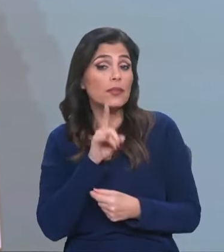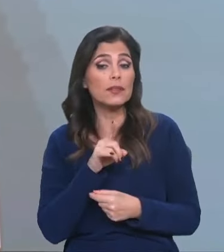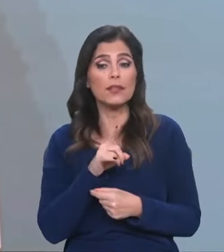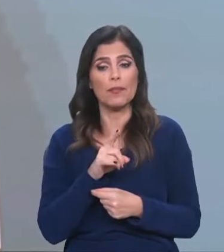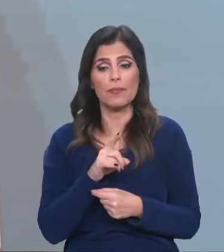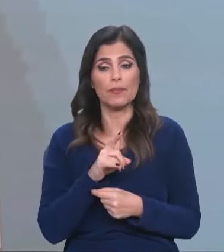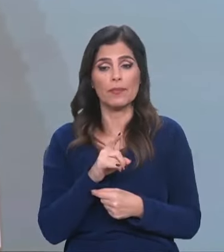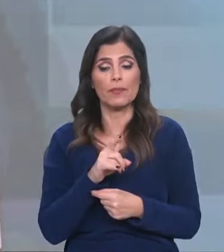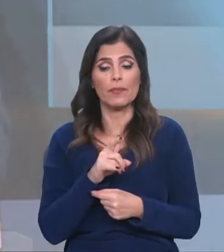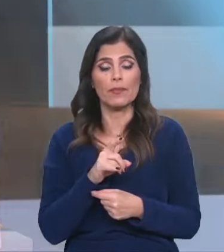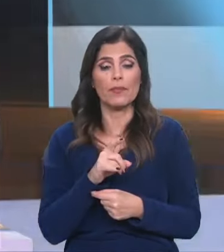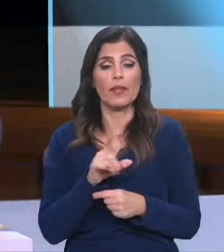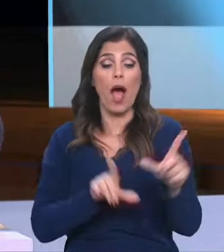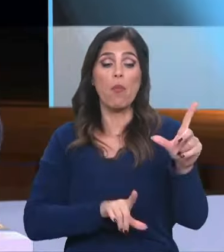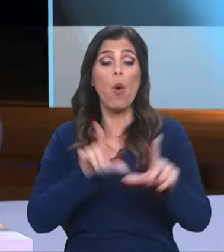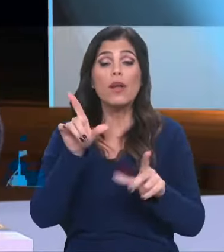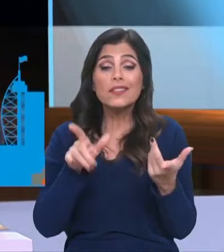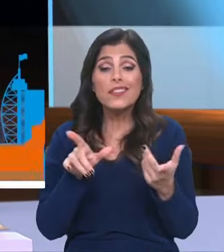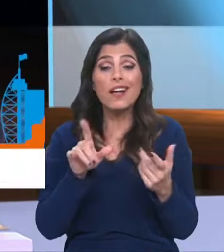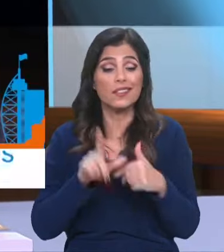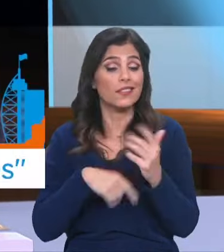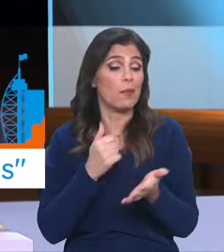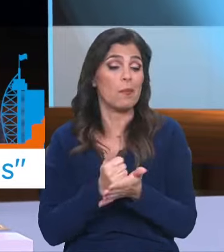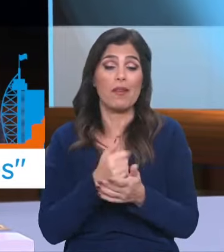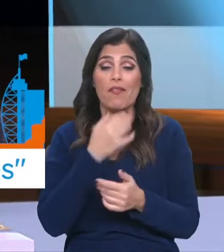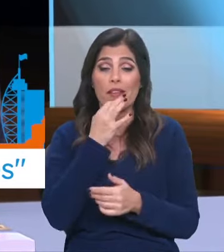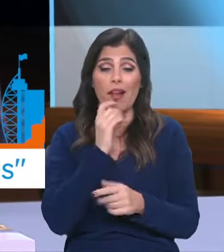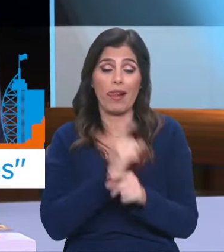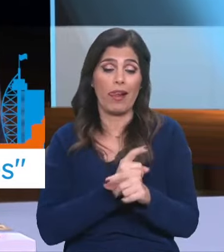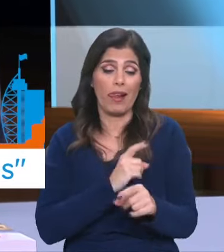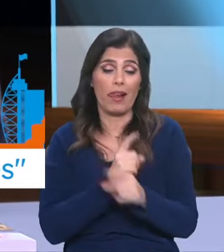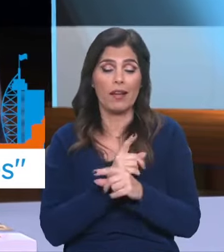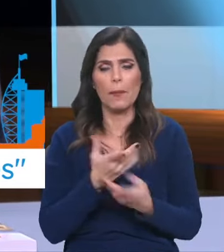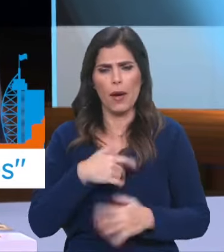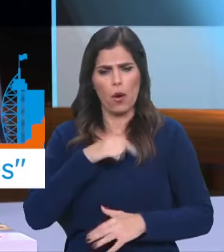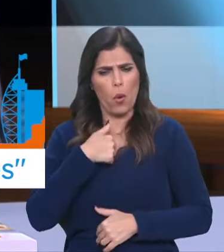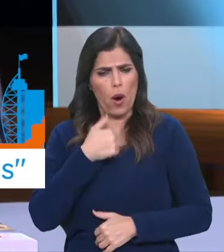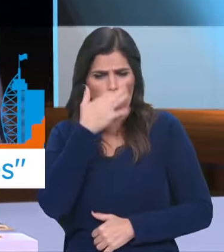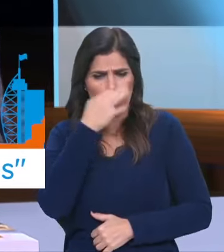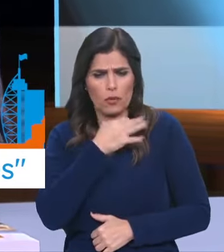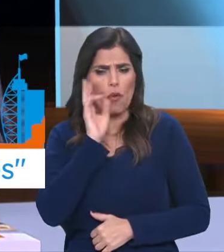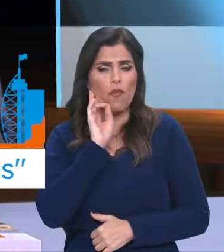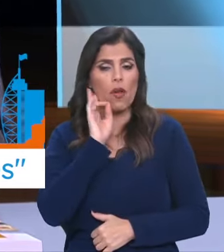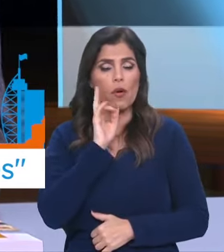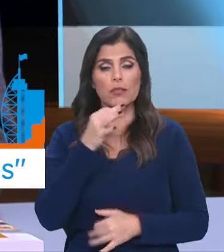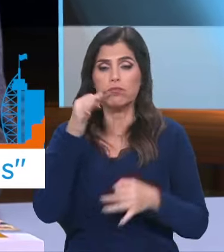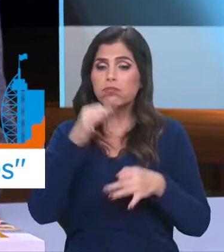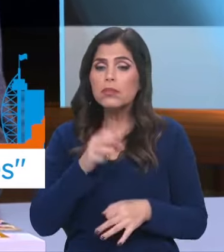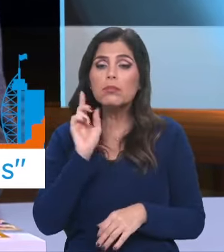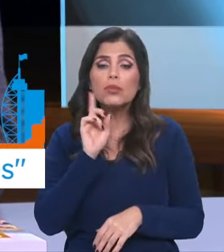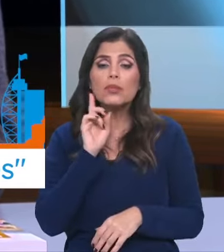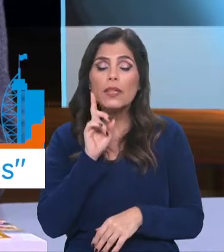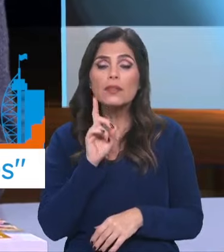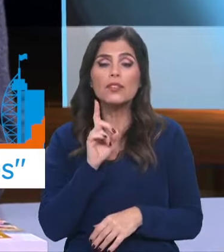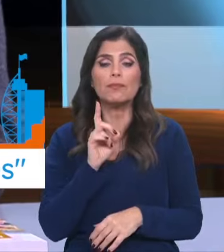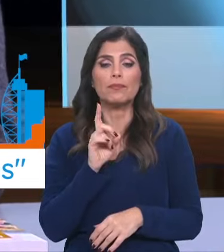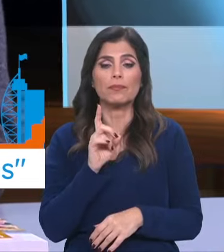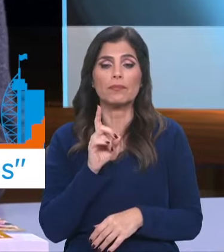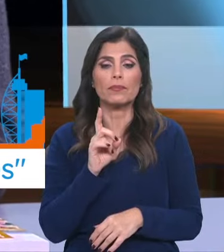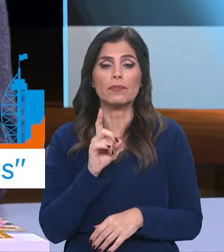a bolsa de valores, estamos sempre a falar nelas. Mas eu acredito que os valores que são verdadeiramente importantes, aqueles que são